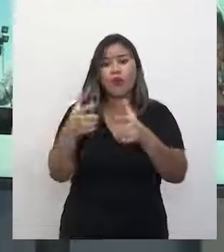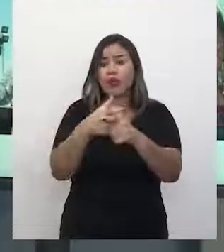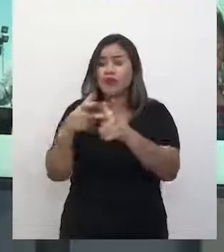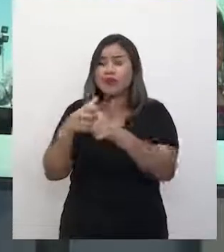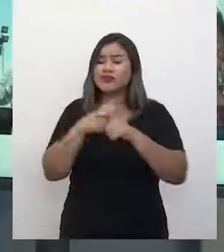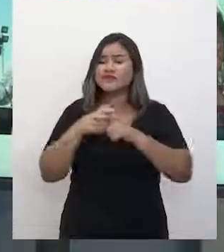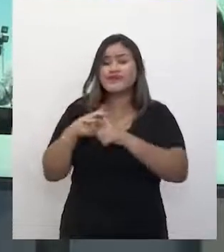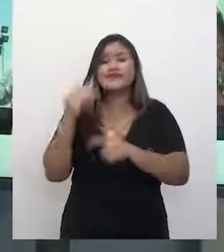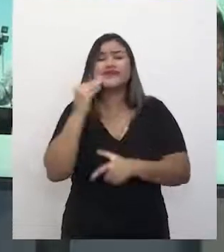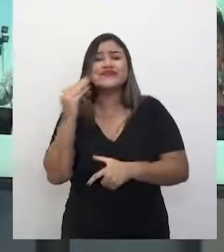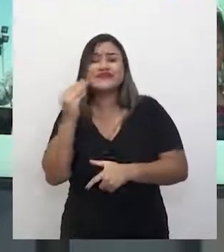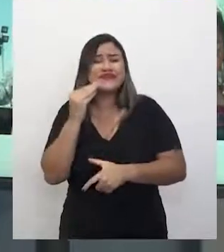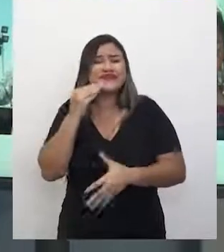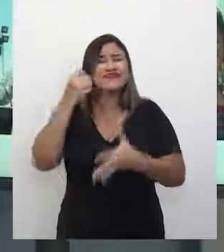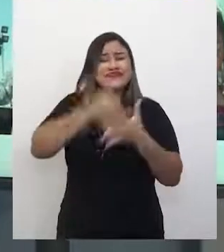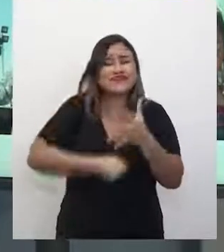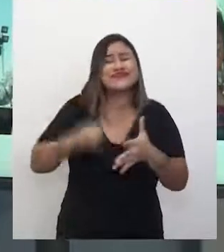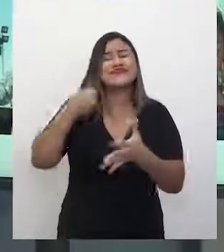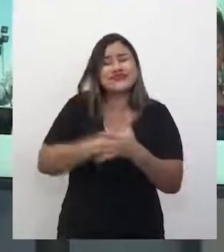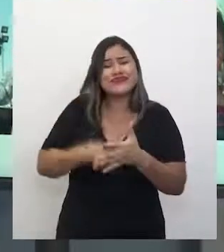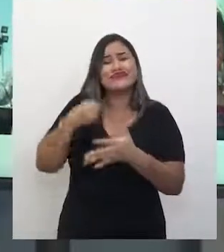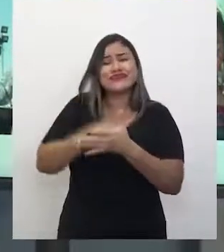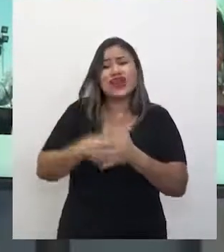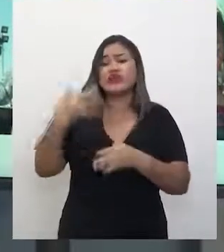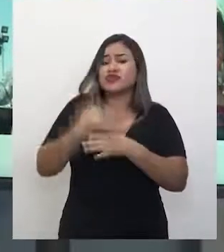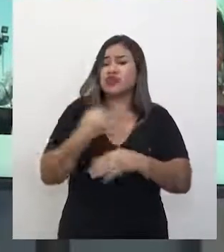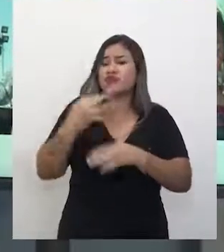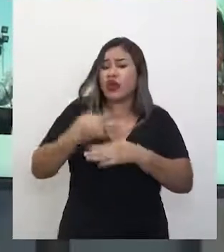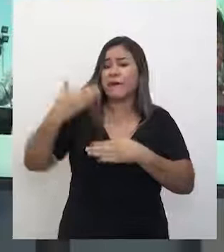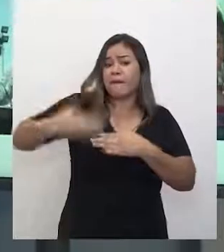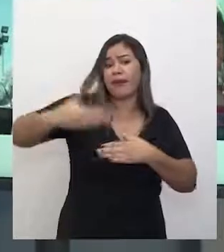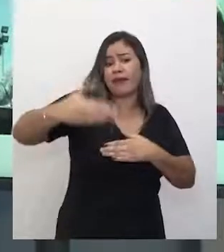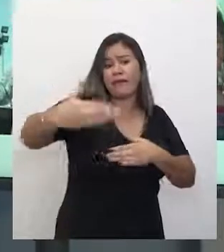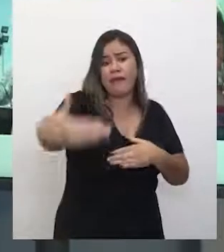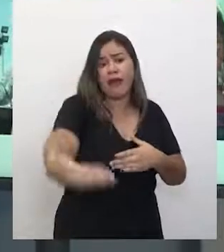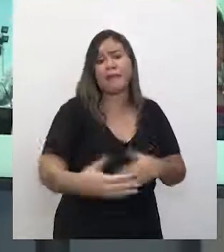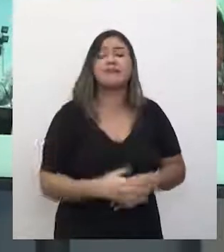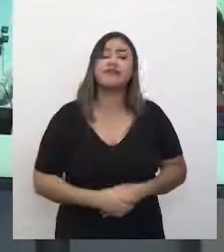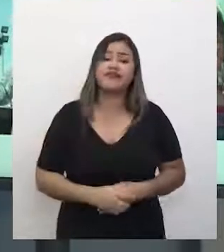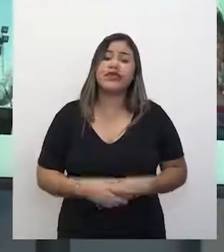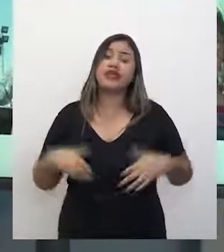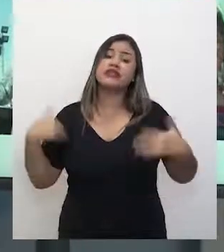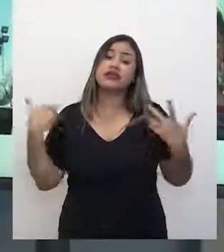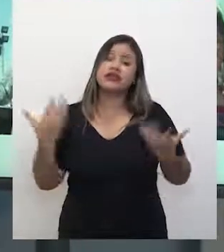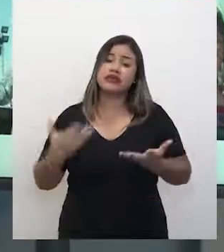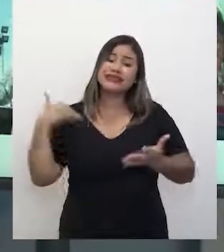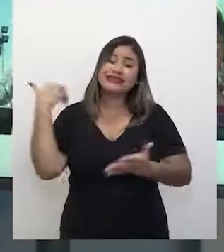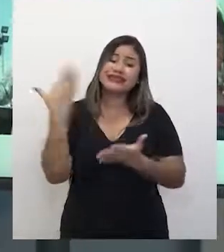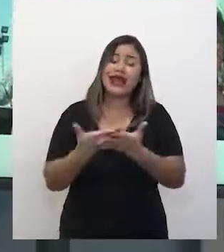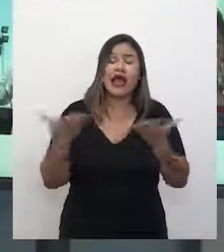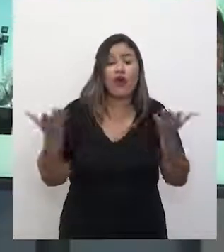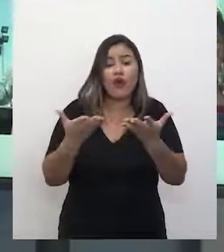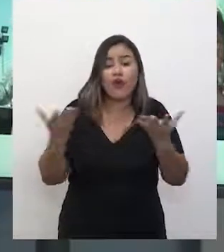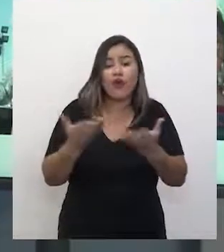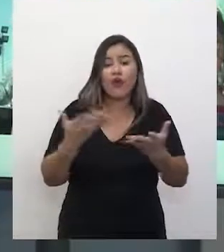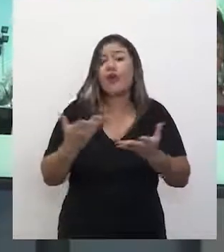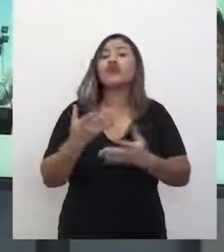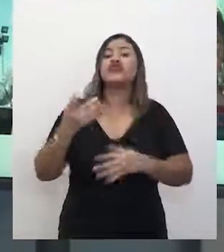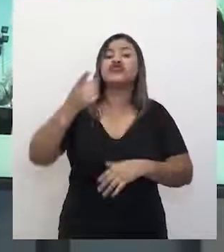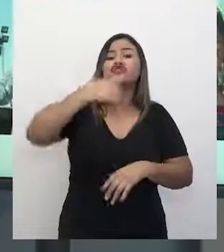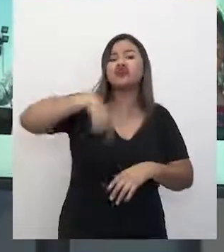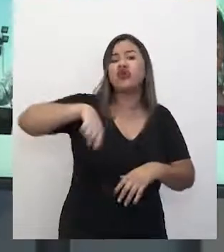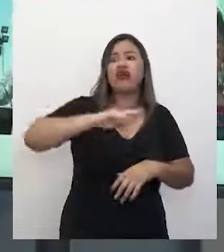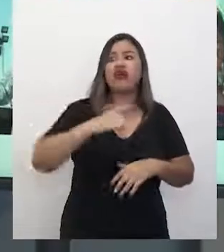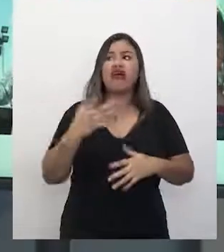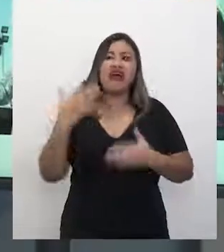e sobreviver ao longo do tempo. Assim ainda, nos dias atuais, o não conformismo e a